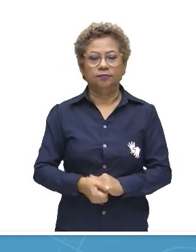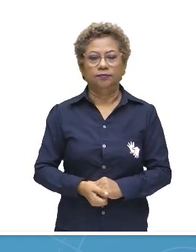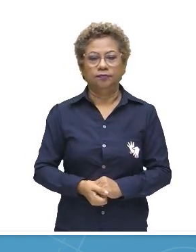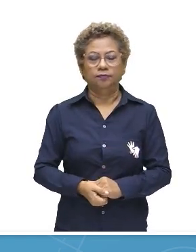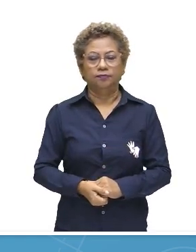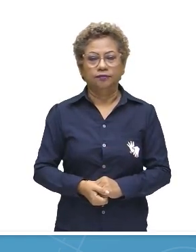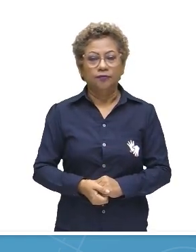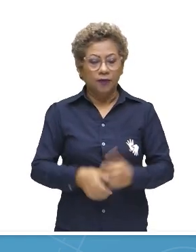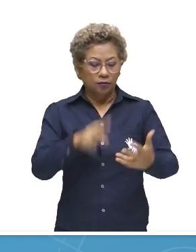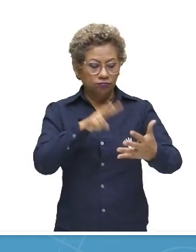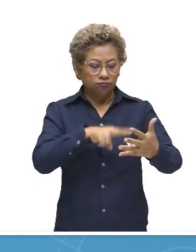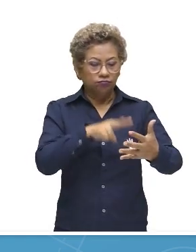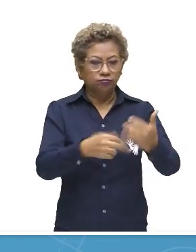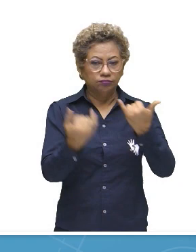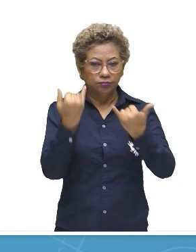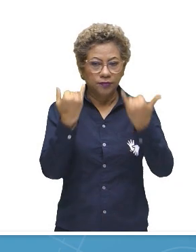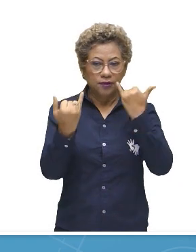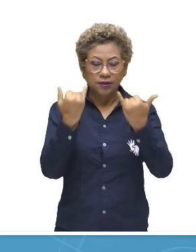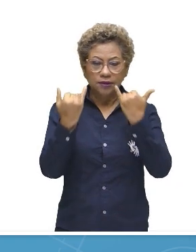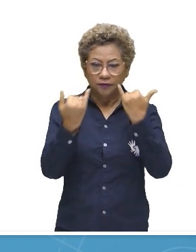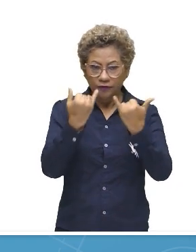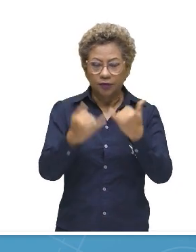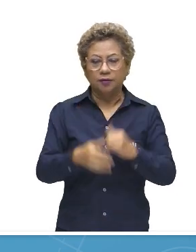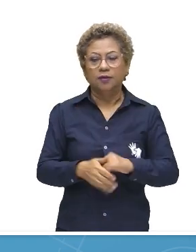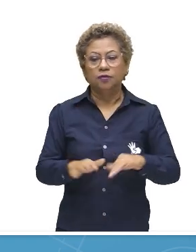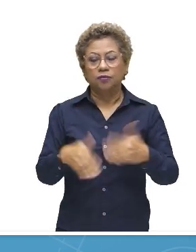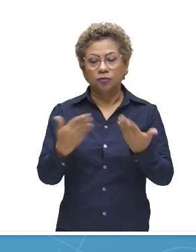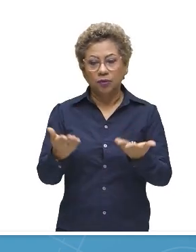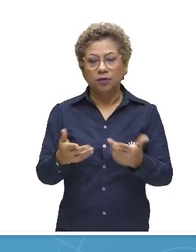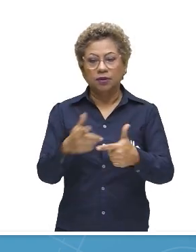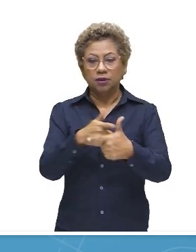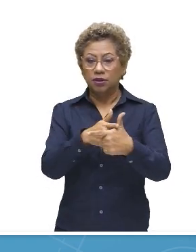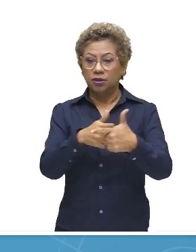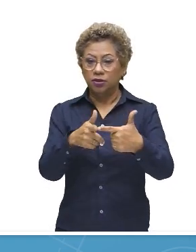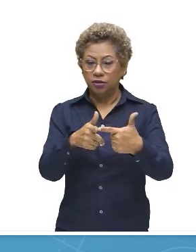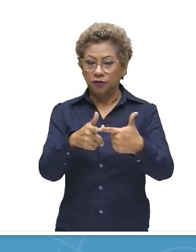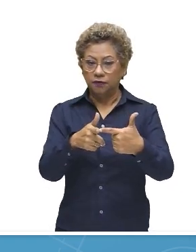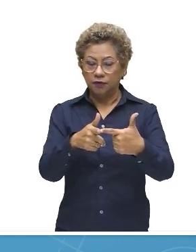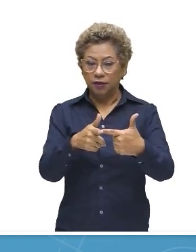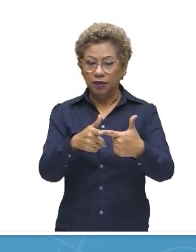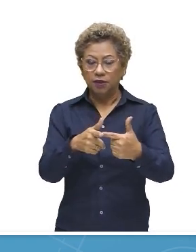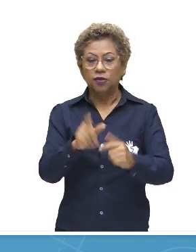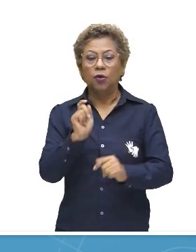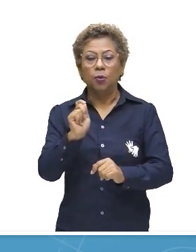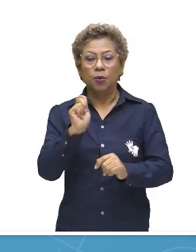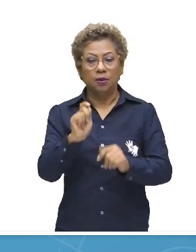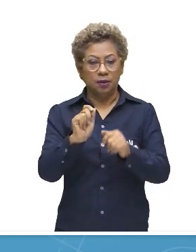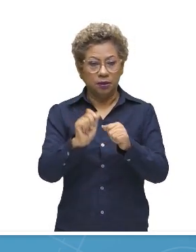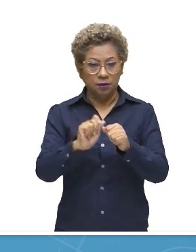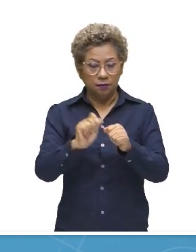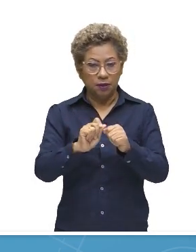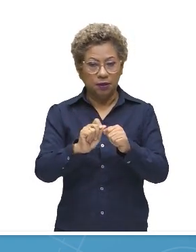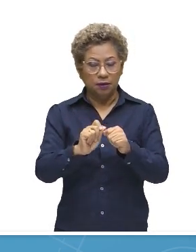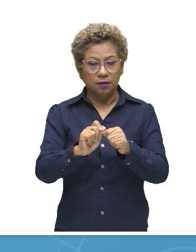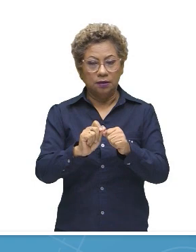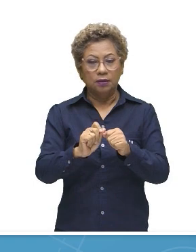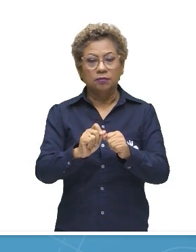184 páginas. Então, quando a gente divide 115 por 184, nós vamos chegar em